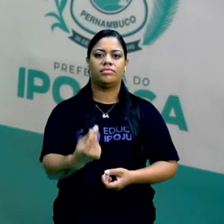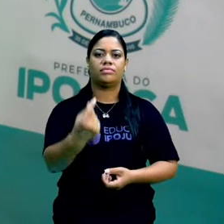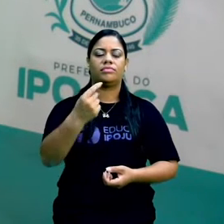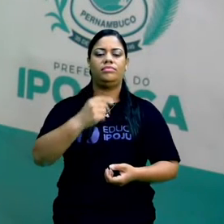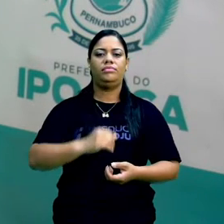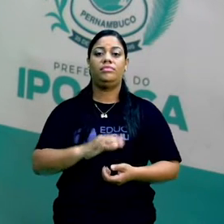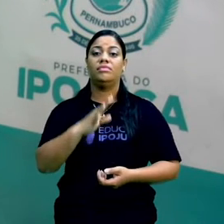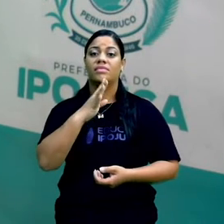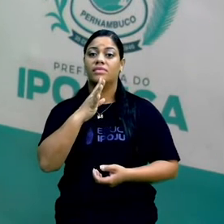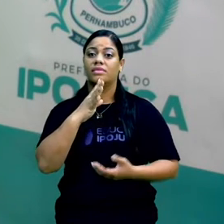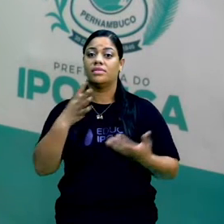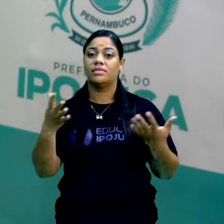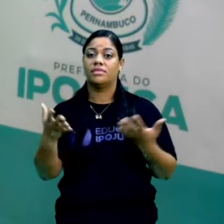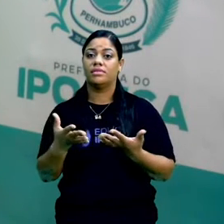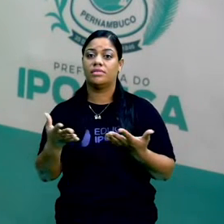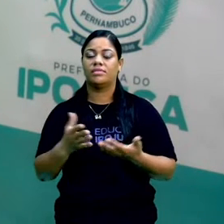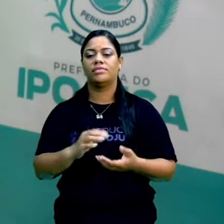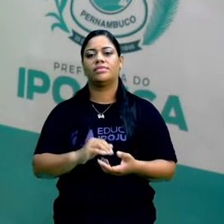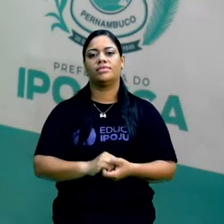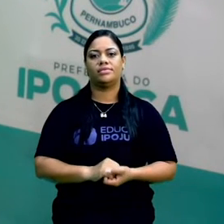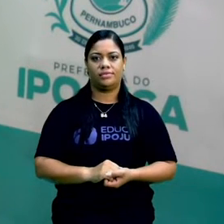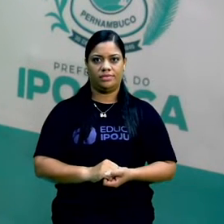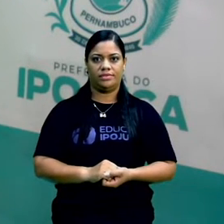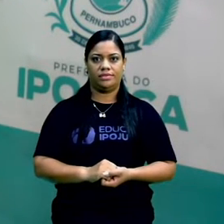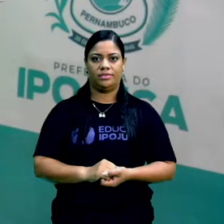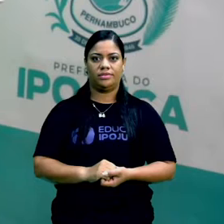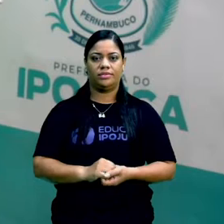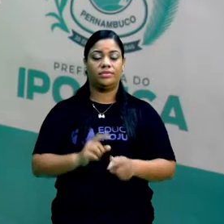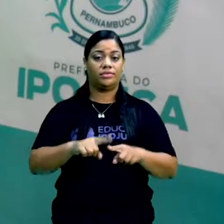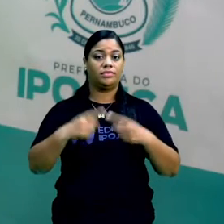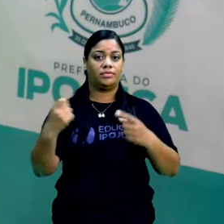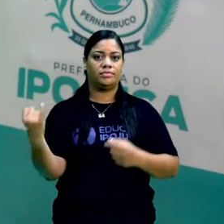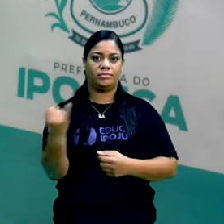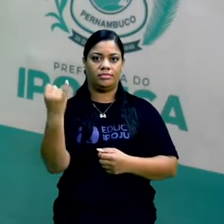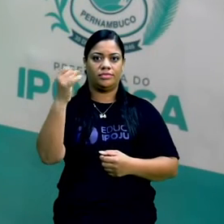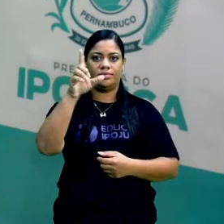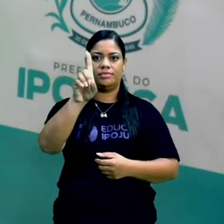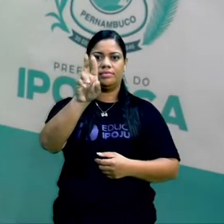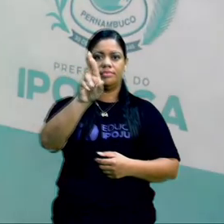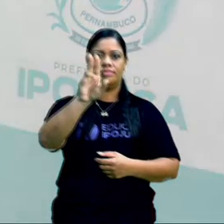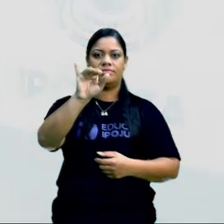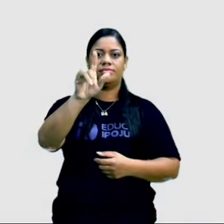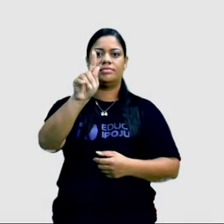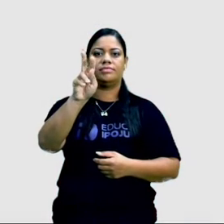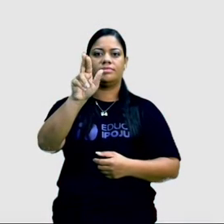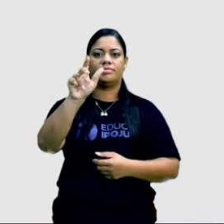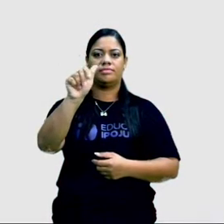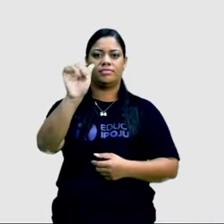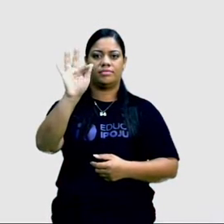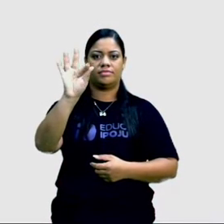Vamos conhecer agora os principais dígrafos, ok? CH,